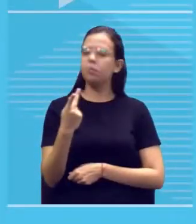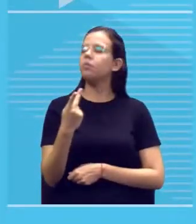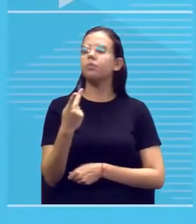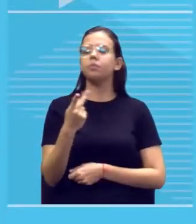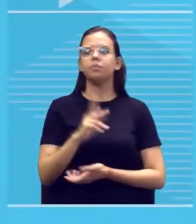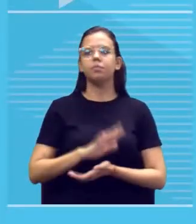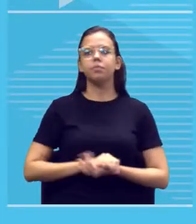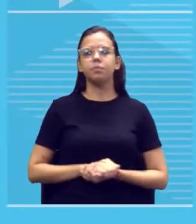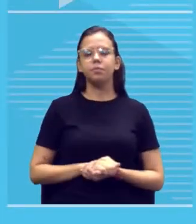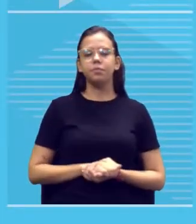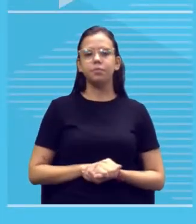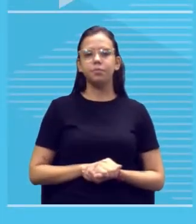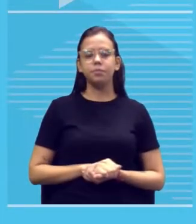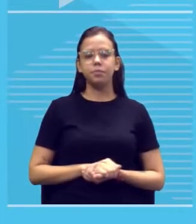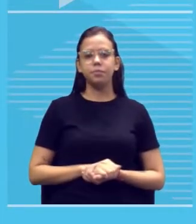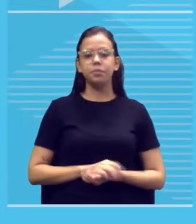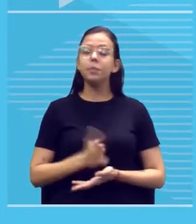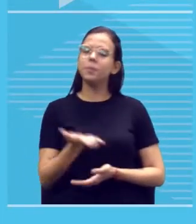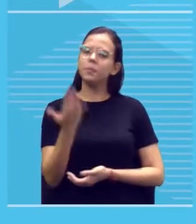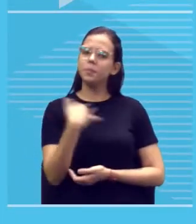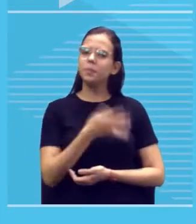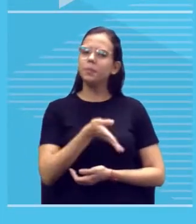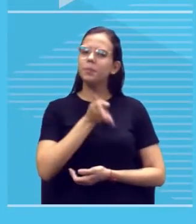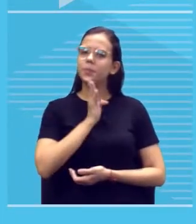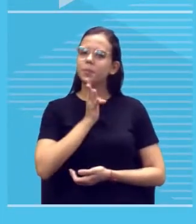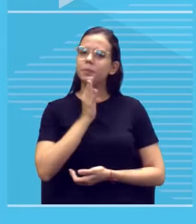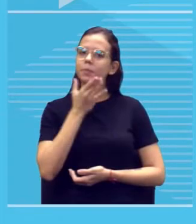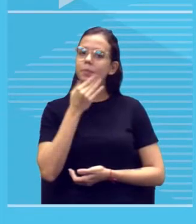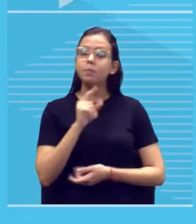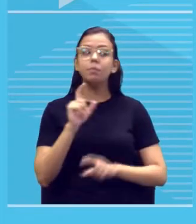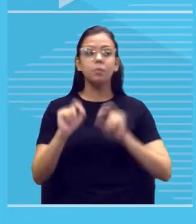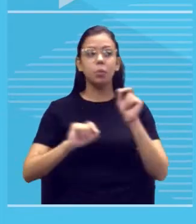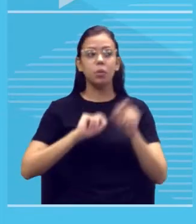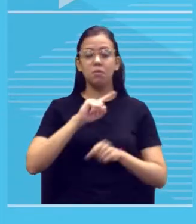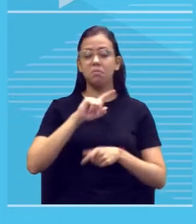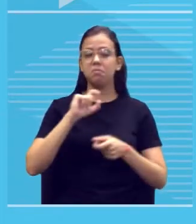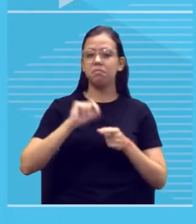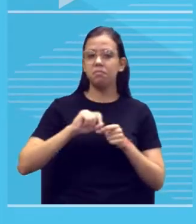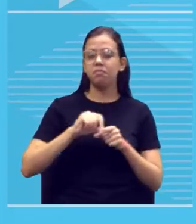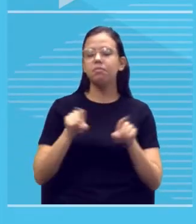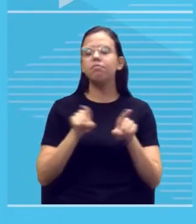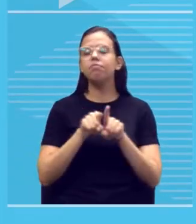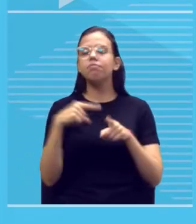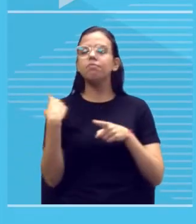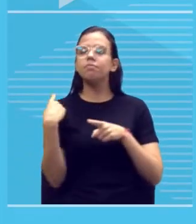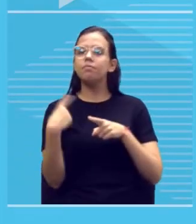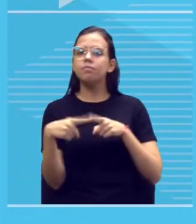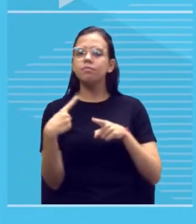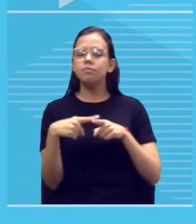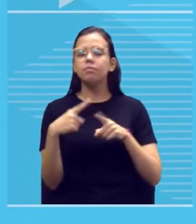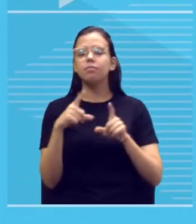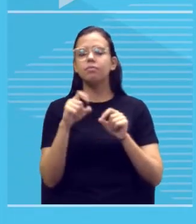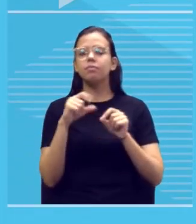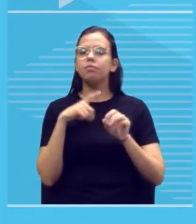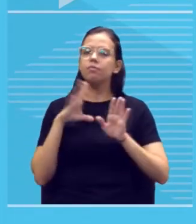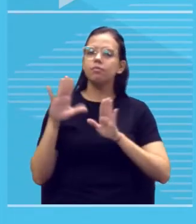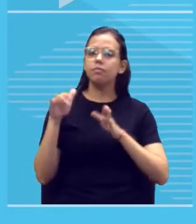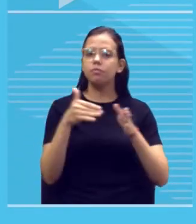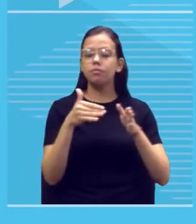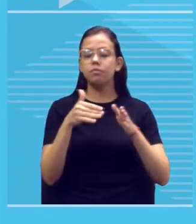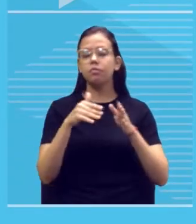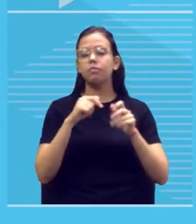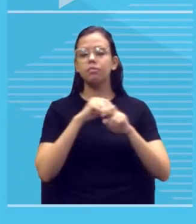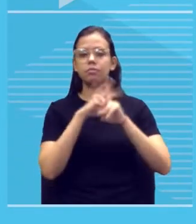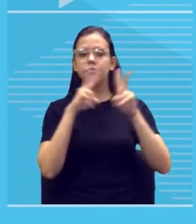Bertoldo brecht vamos conhecer esse rapaz que foi que ele fez e por que que ele insistia tanto nessa questão do ensino